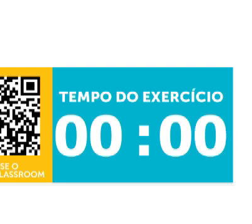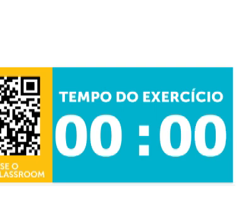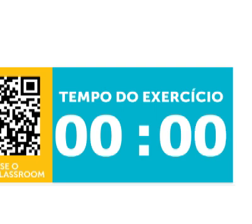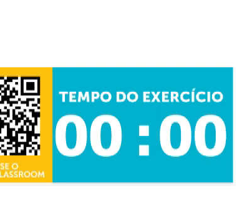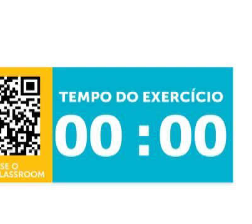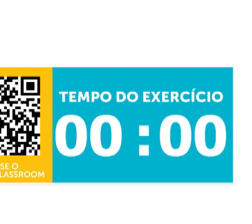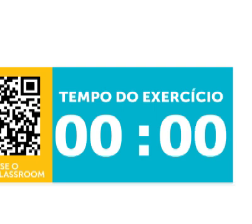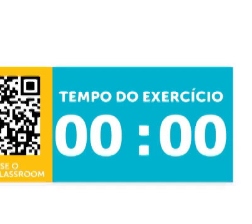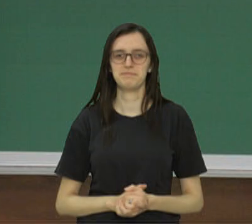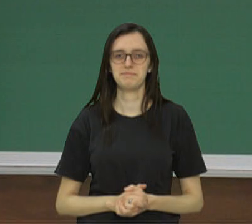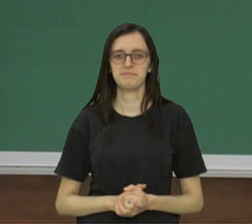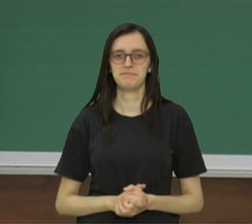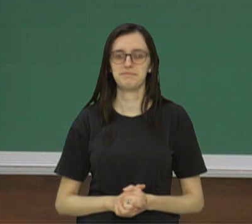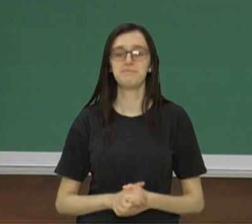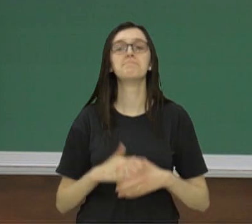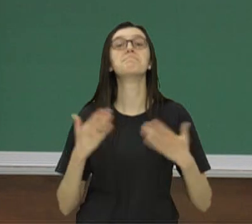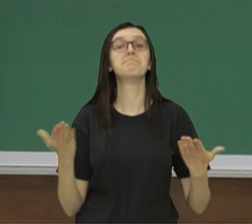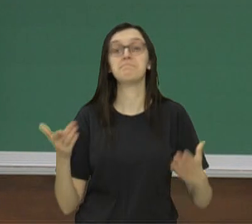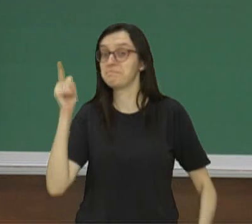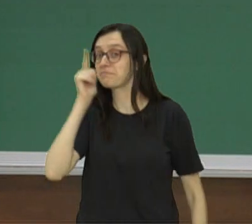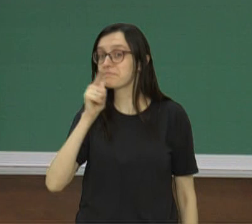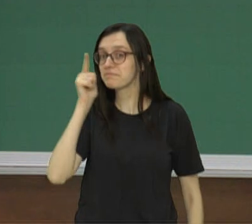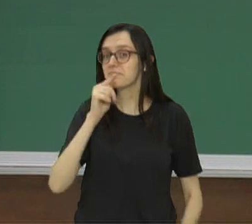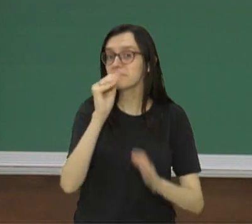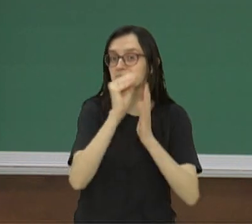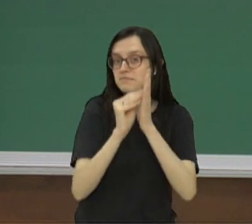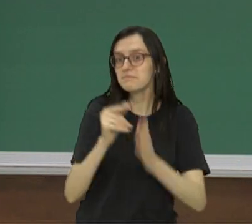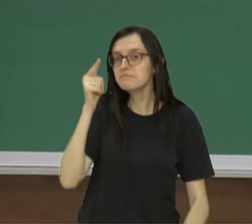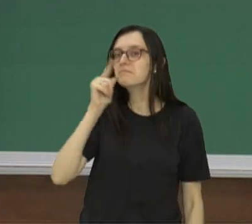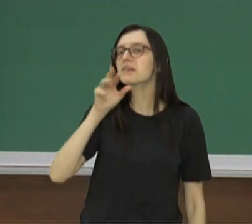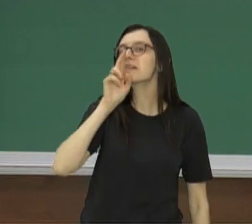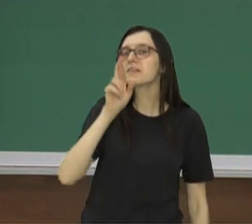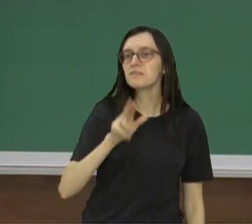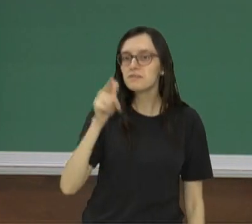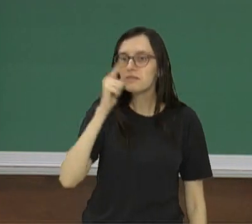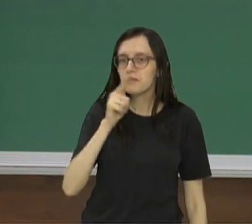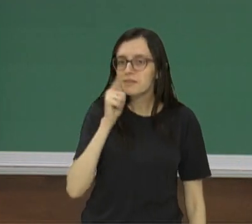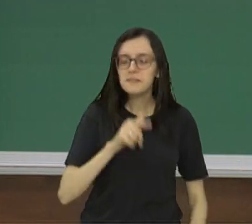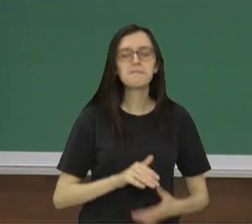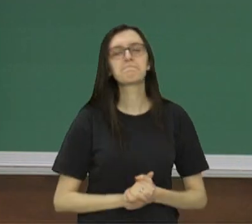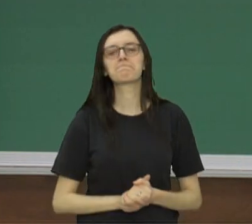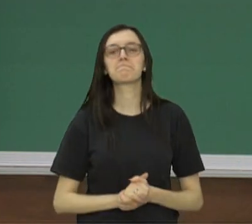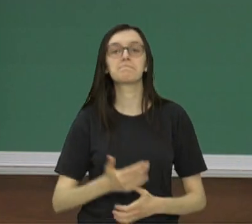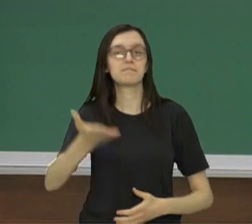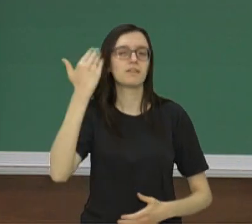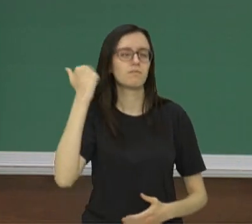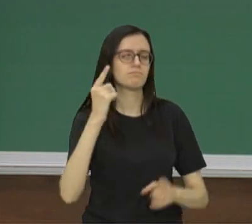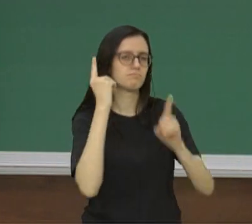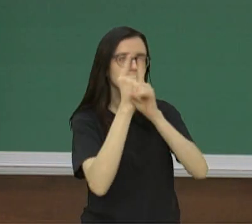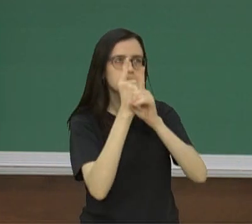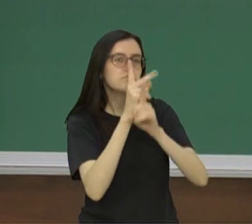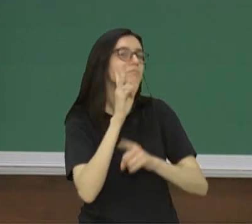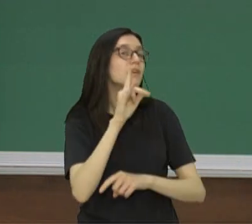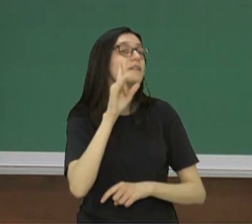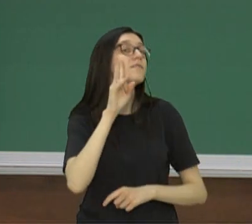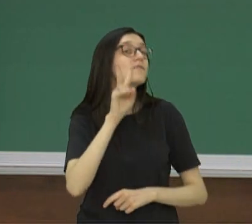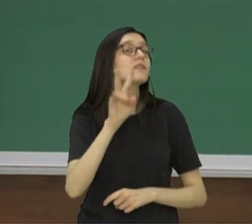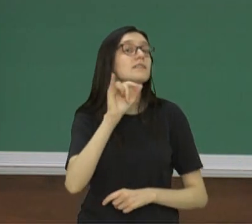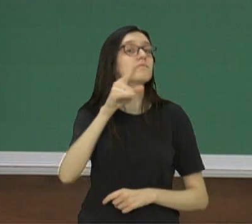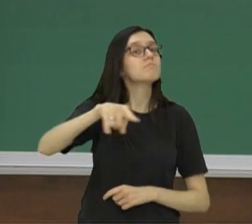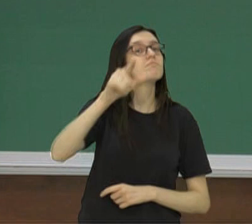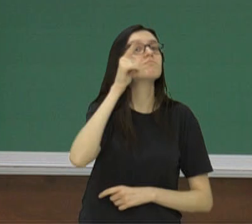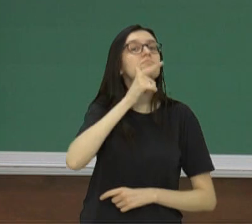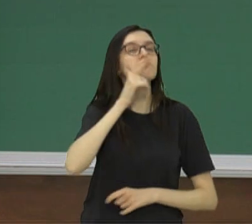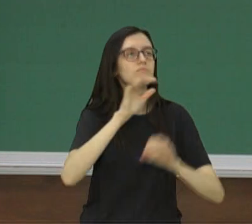E aí, pessoal, conseguiram anotar e responder as perguntas? Vamos conferir, ver se vocês conseguiram